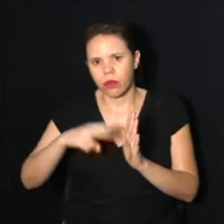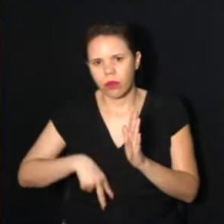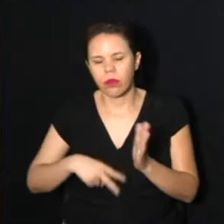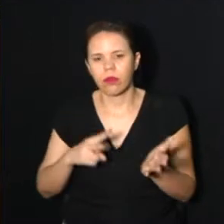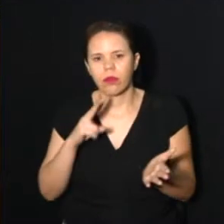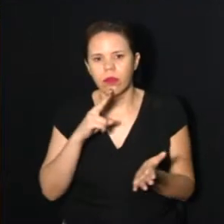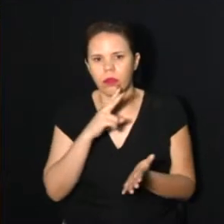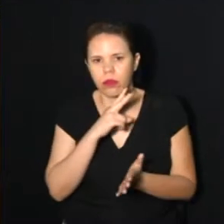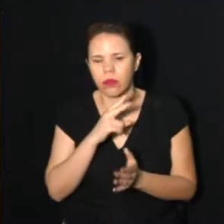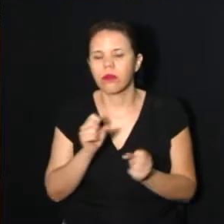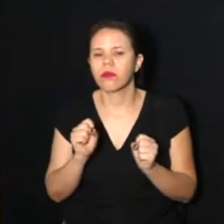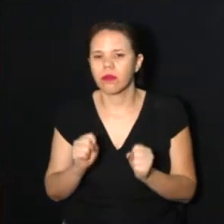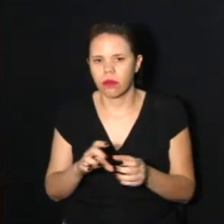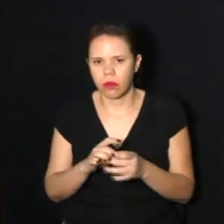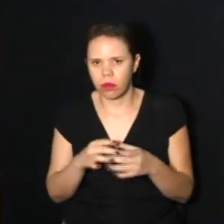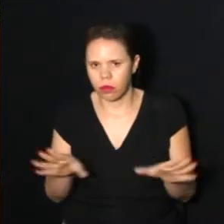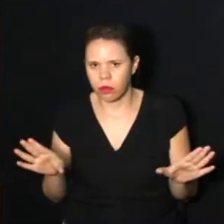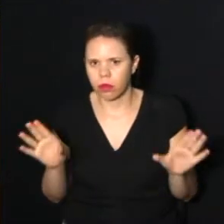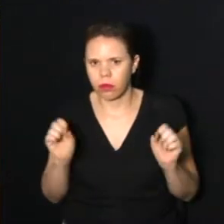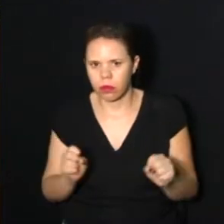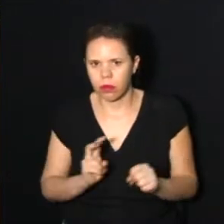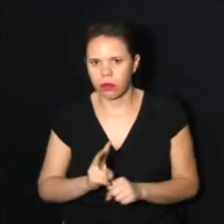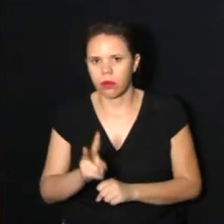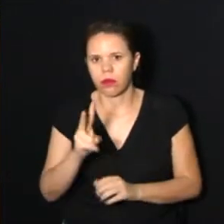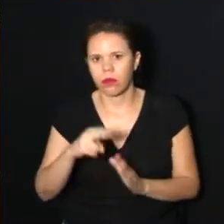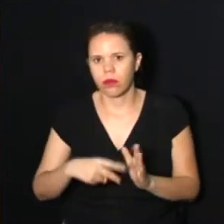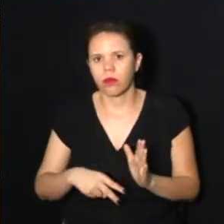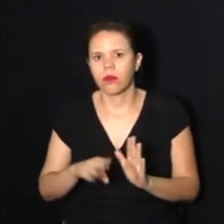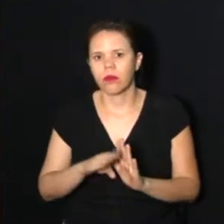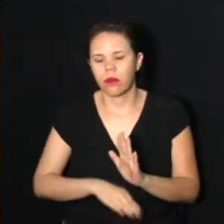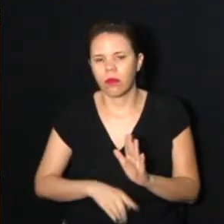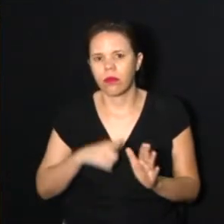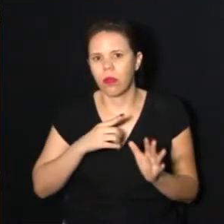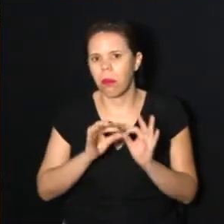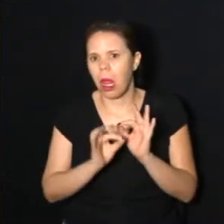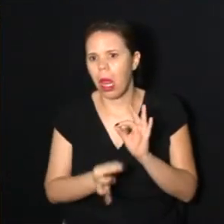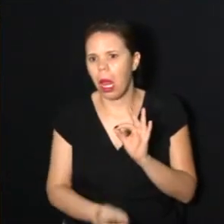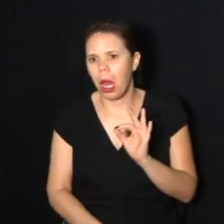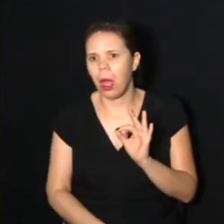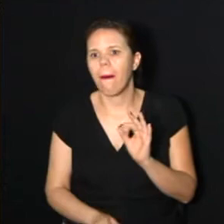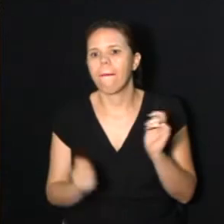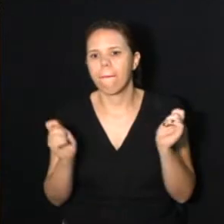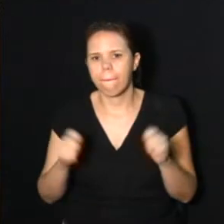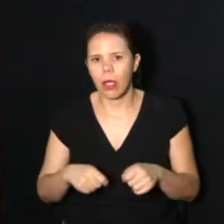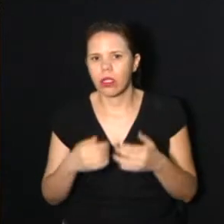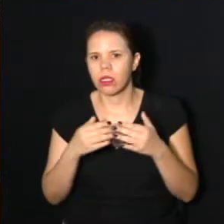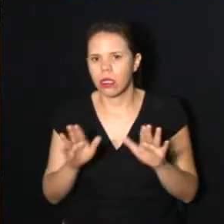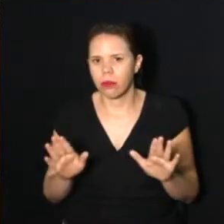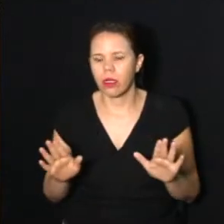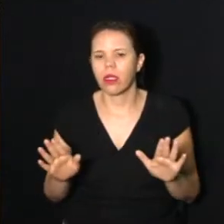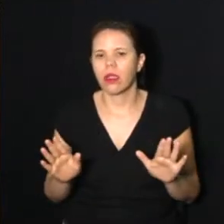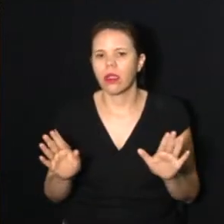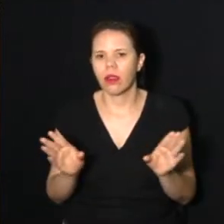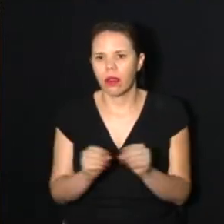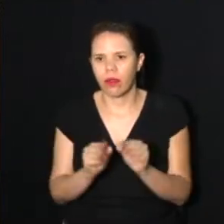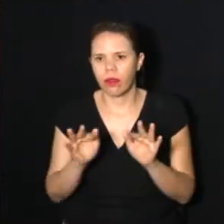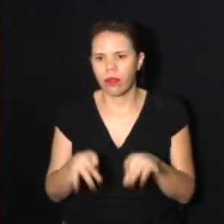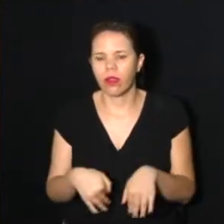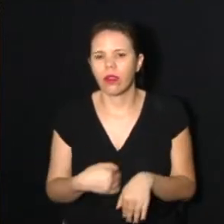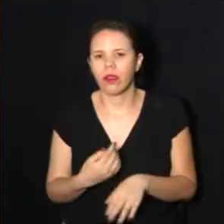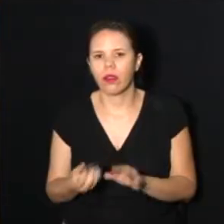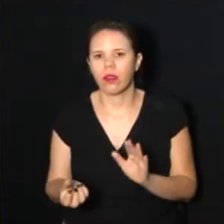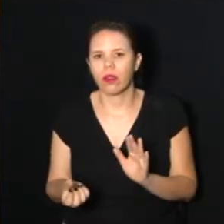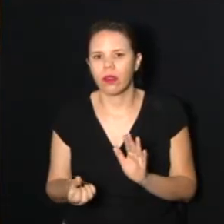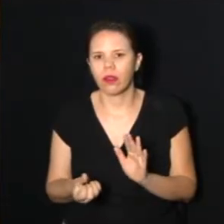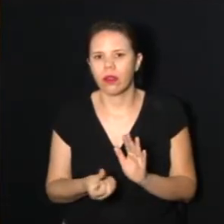Vinícius Gratti possa... Eu vou continuar um pouco a pauta, nós temos uma pauta extensa, para que a gente possa deliberar ao final pelo item 6.2.